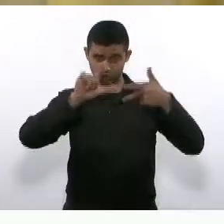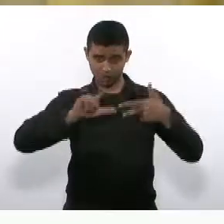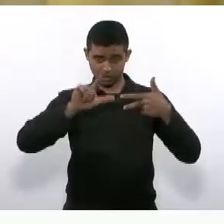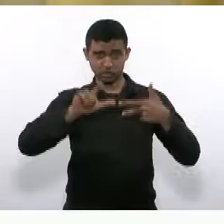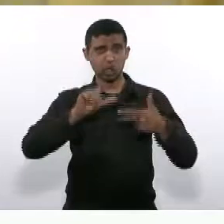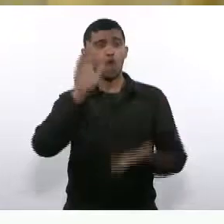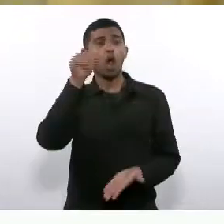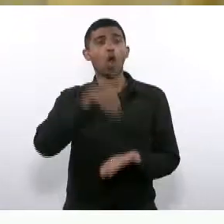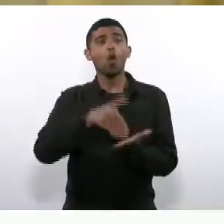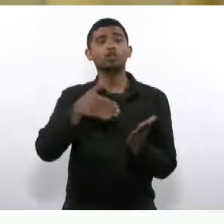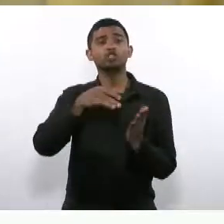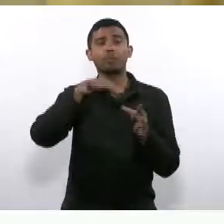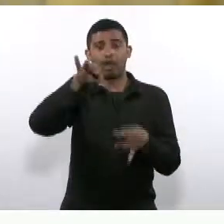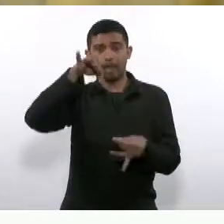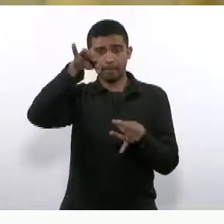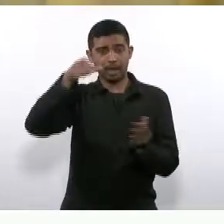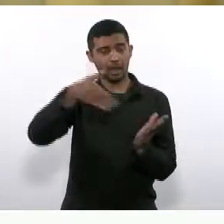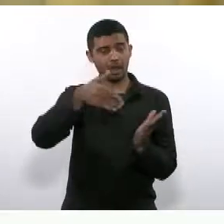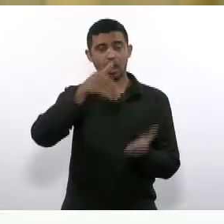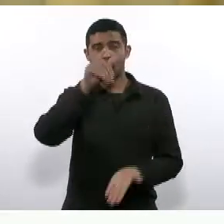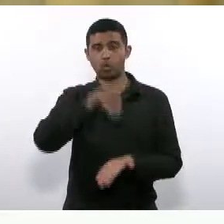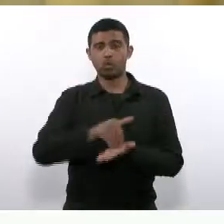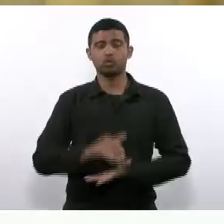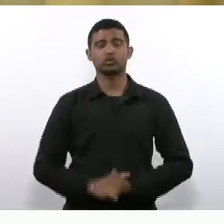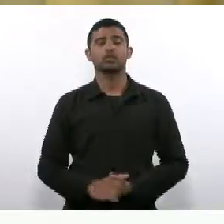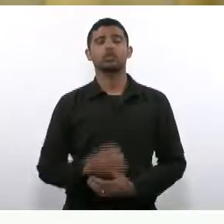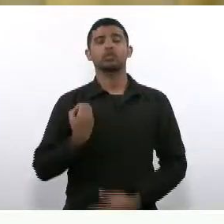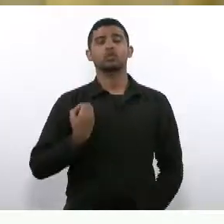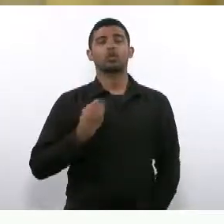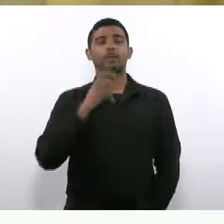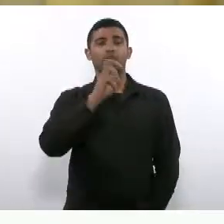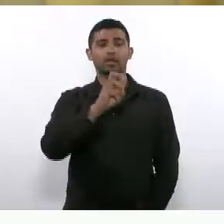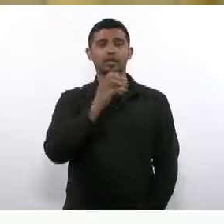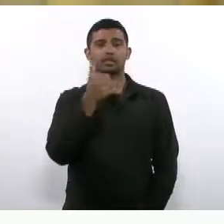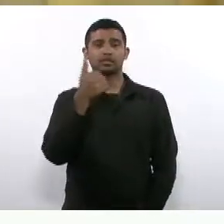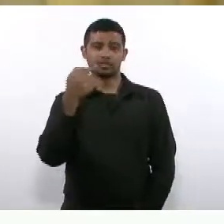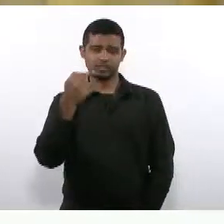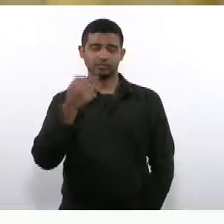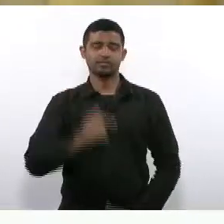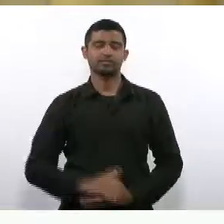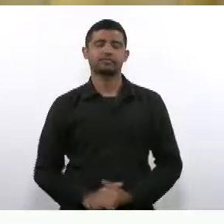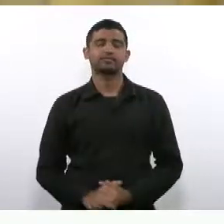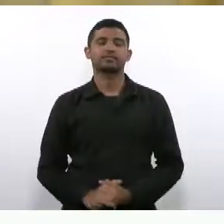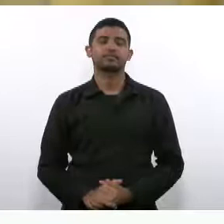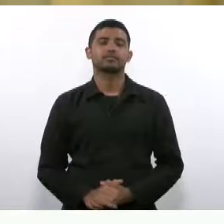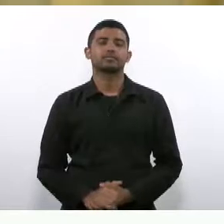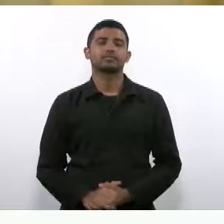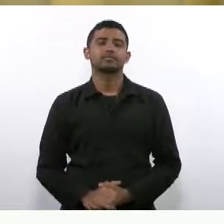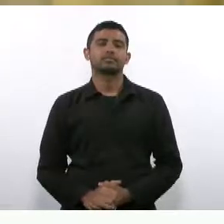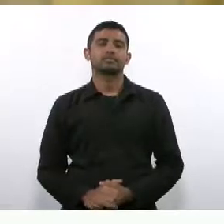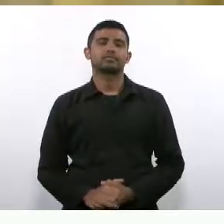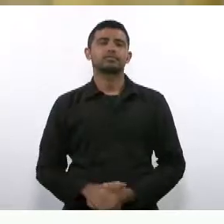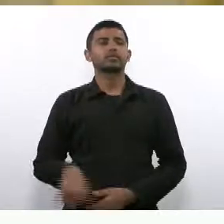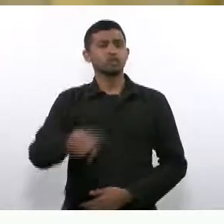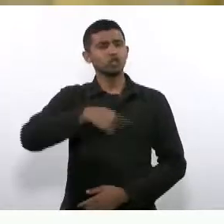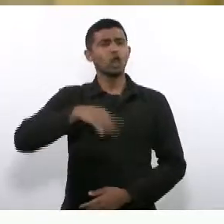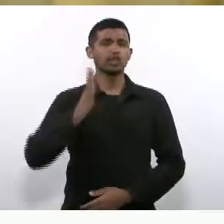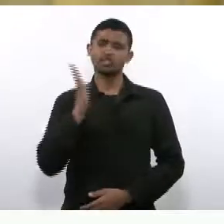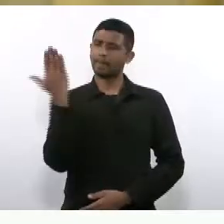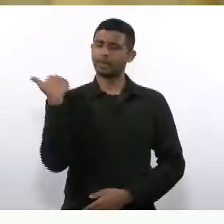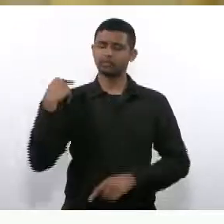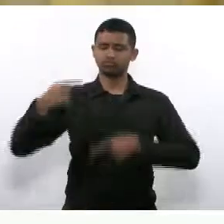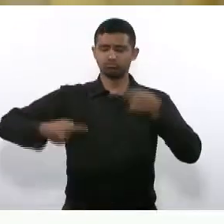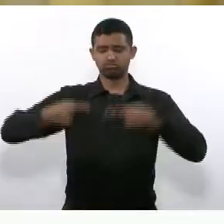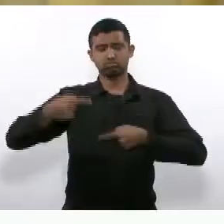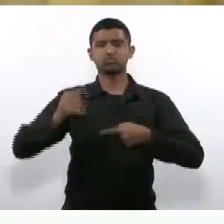Página 517. Página 517. Então, nós discutimos isso na audiência passada, já